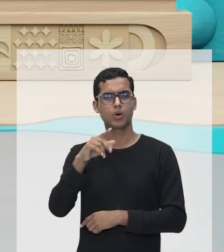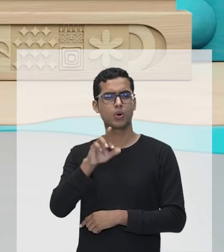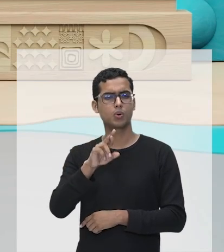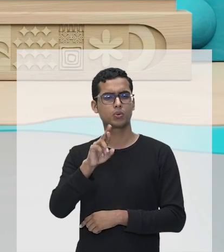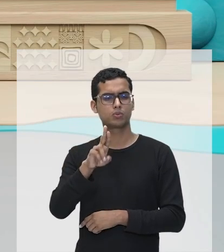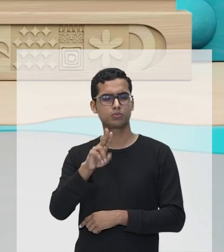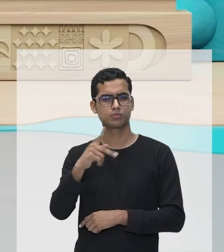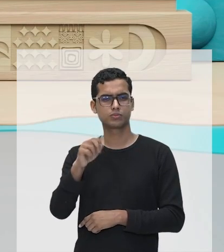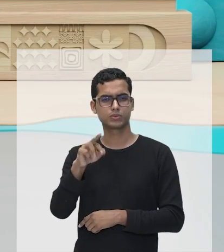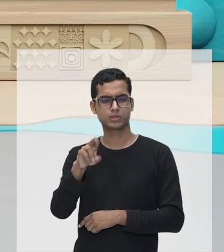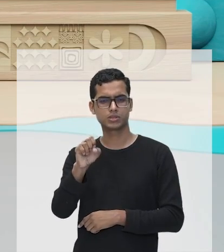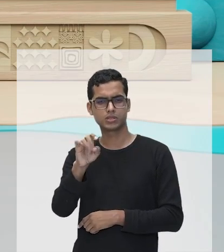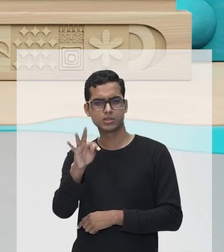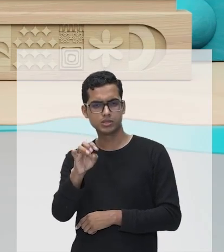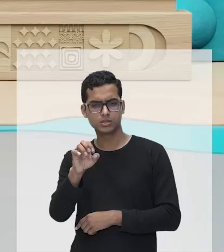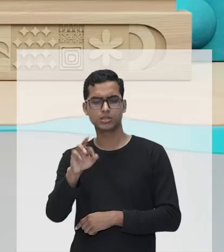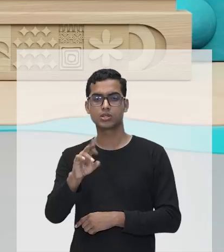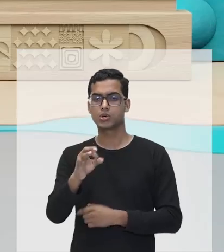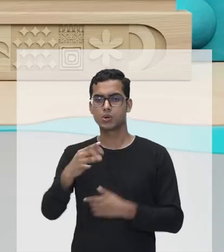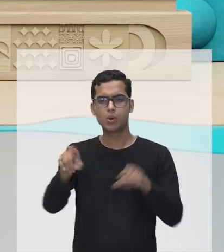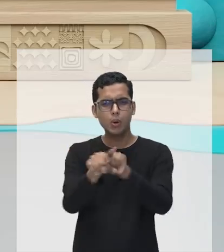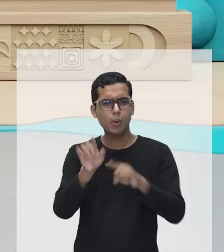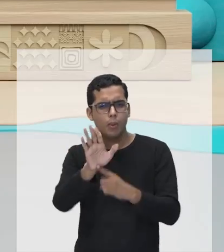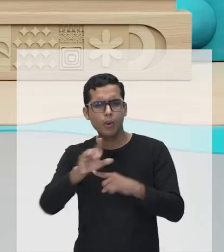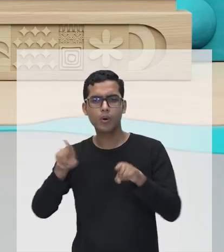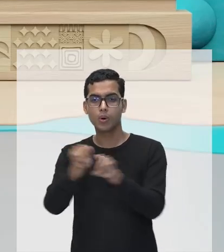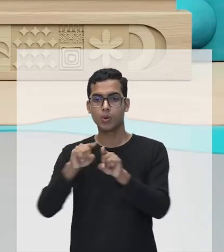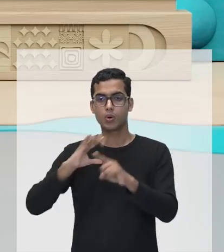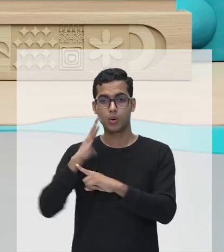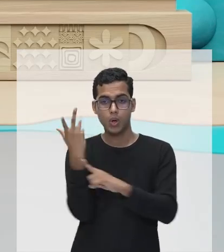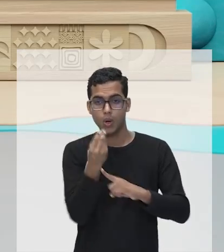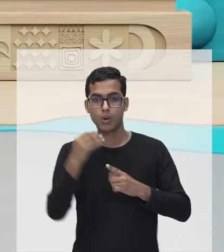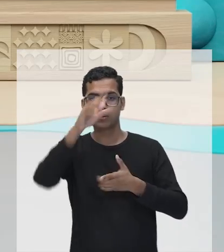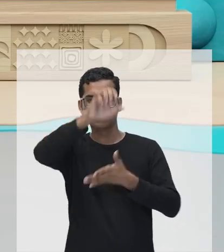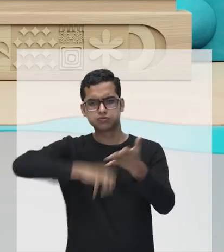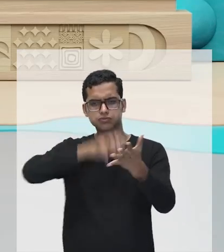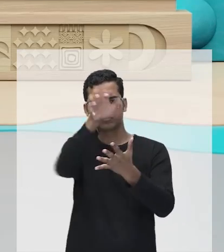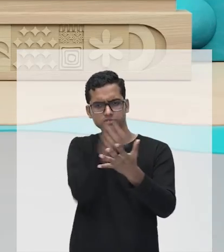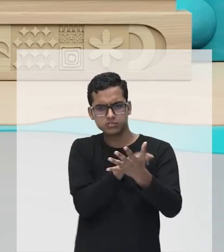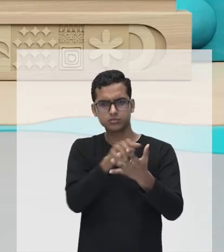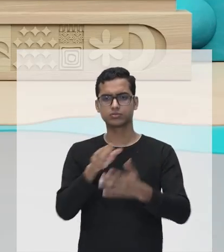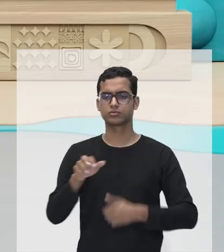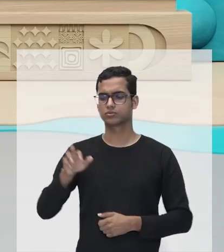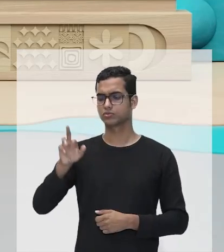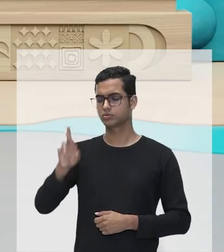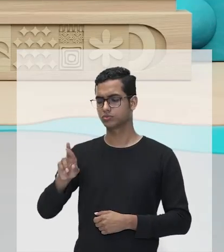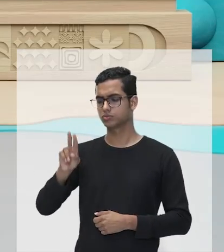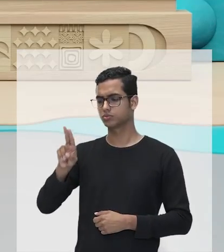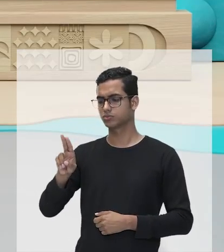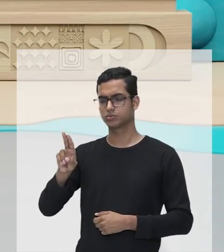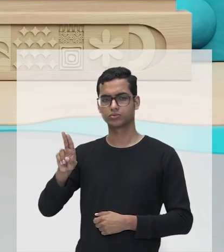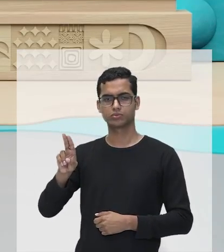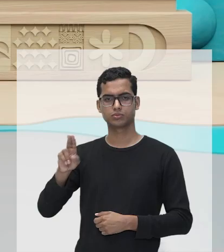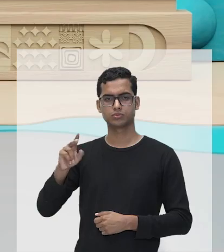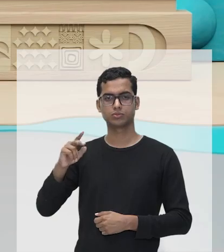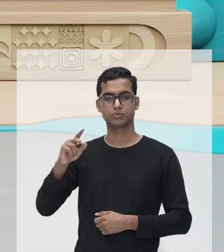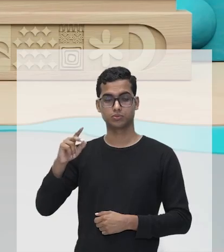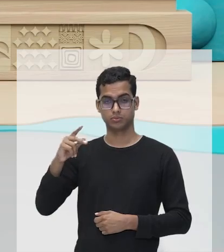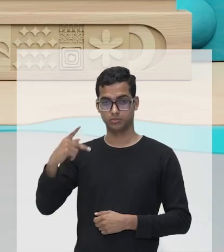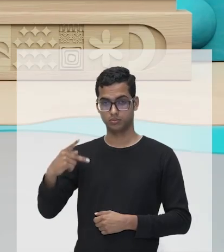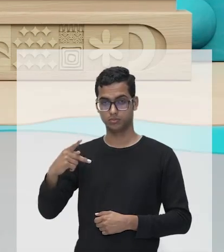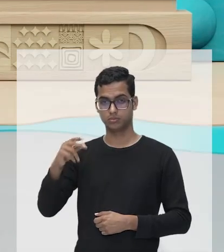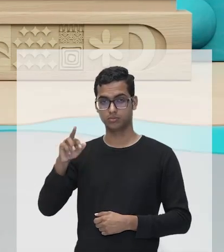se expressavam ali, que tinha também um ritual sagrado, pois acreditavam que ao pintar os